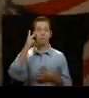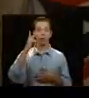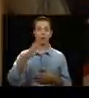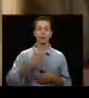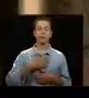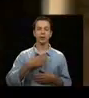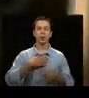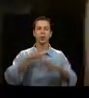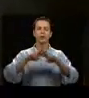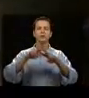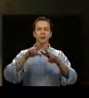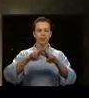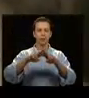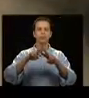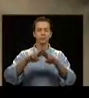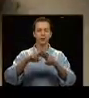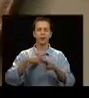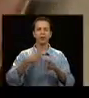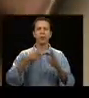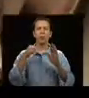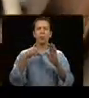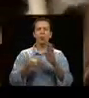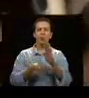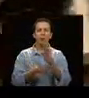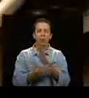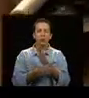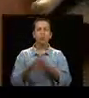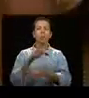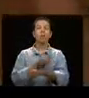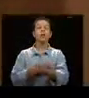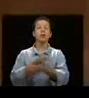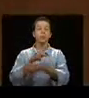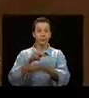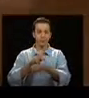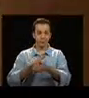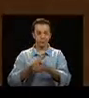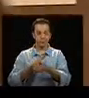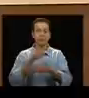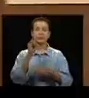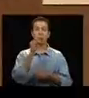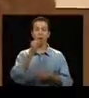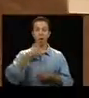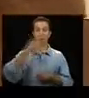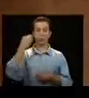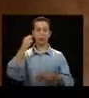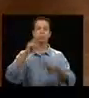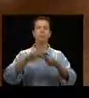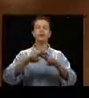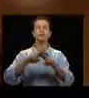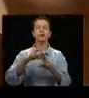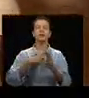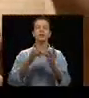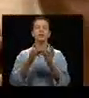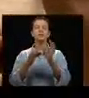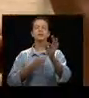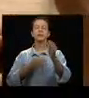Para mim, o exílio foi profundamente pedagógico. Quando exilado,